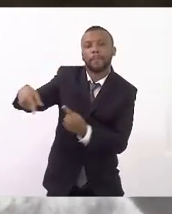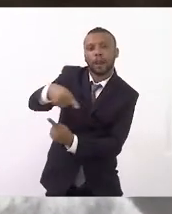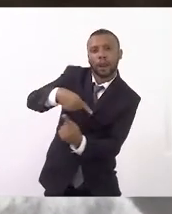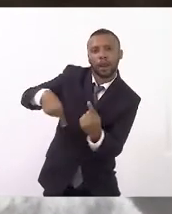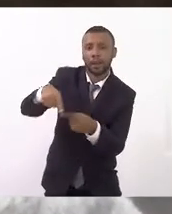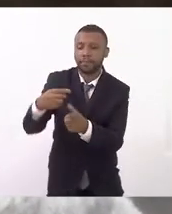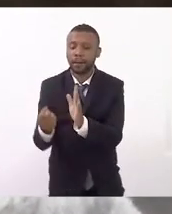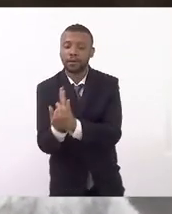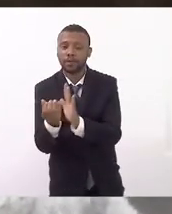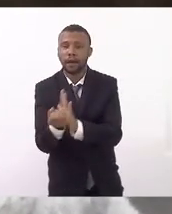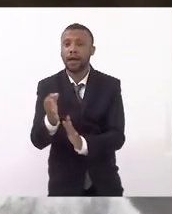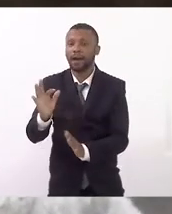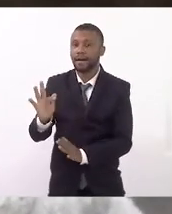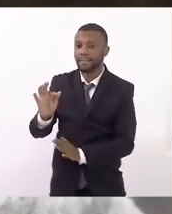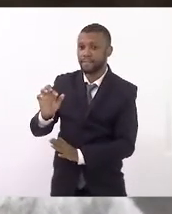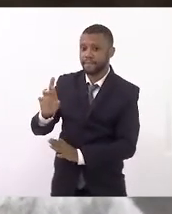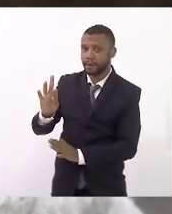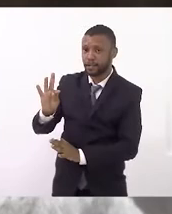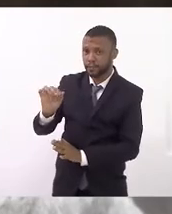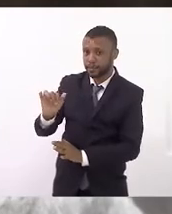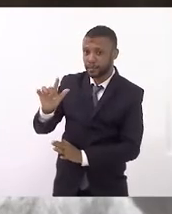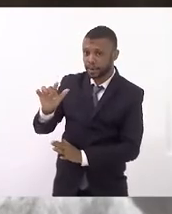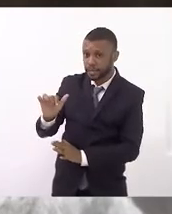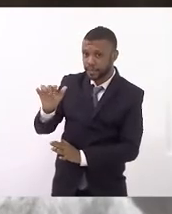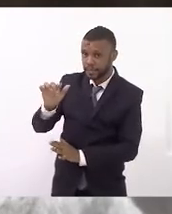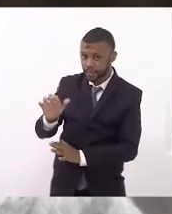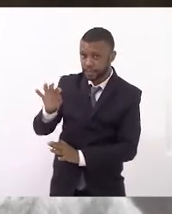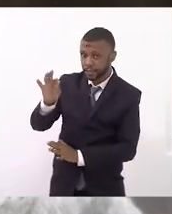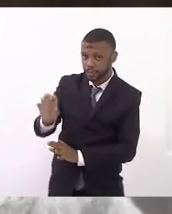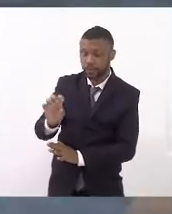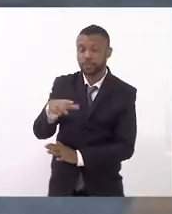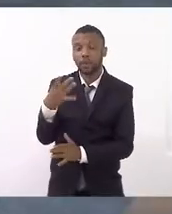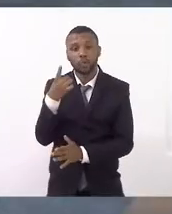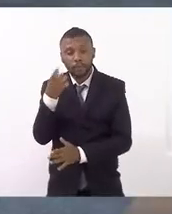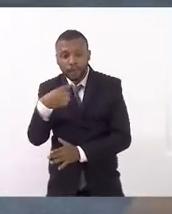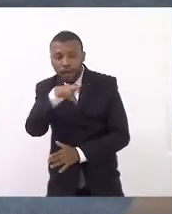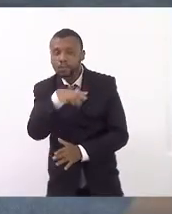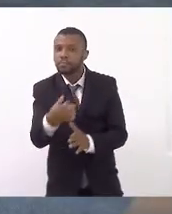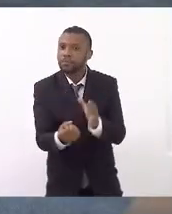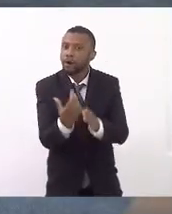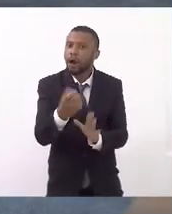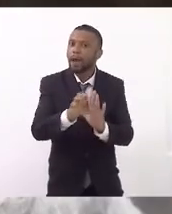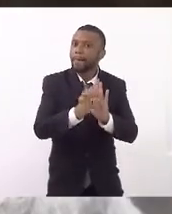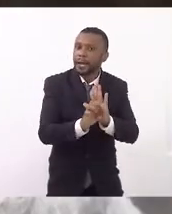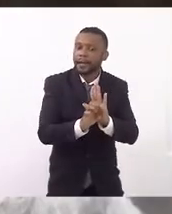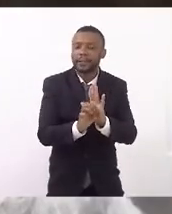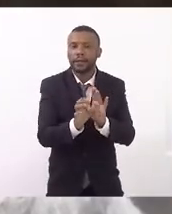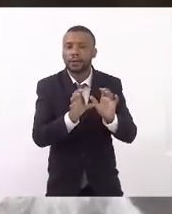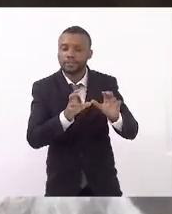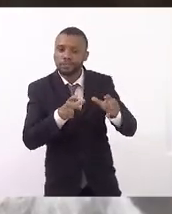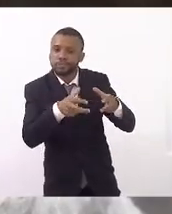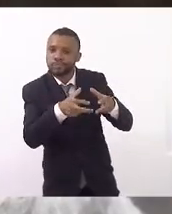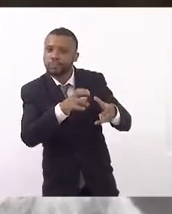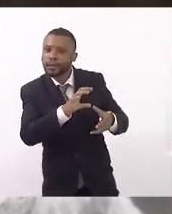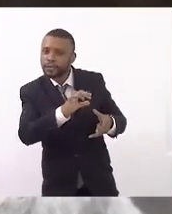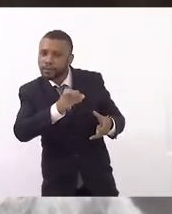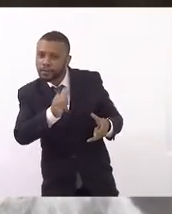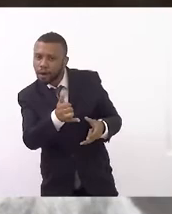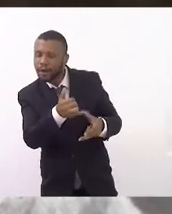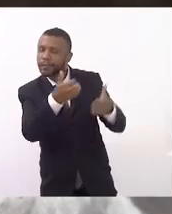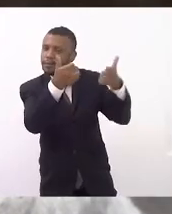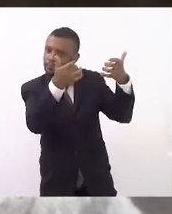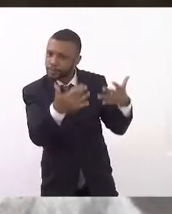fertilizantes. Os deputados fizeram emendas, a própria CCJ fez emendas, Vossa Excelência falou agora de uma audiência pública, que é